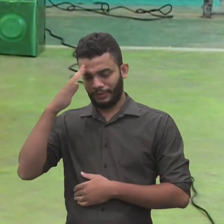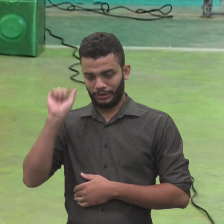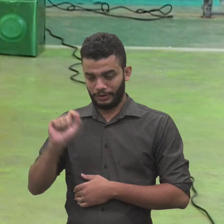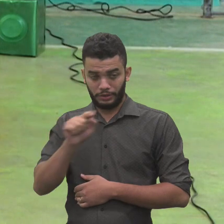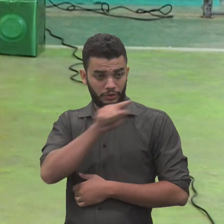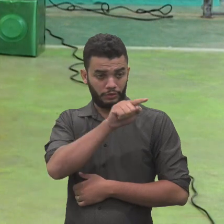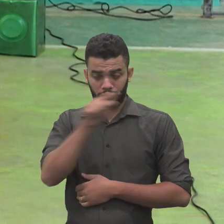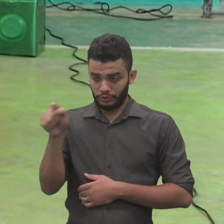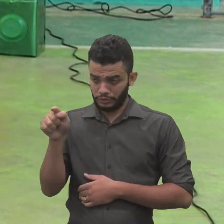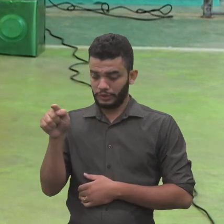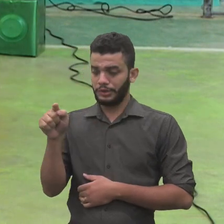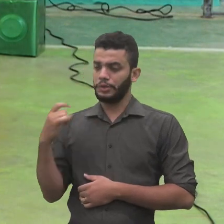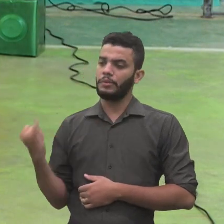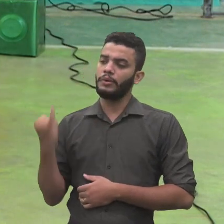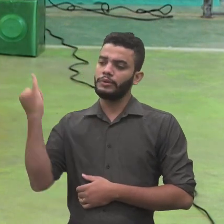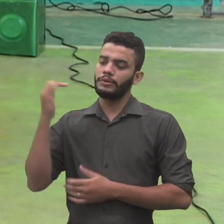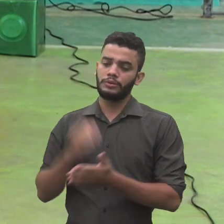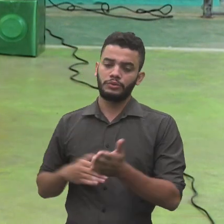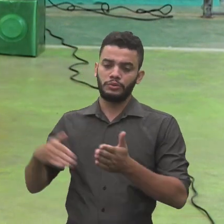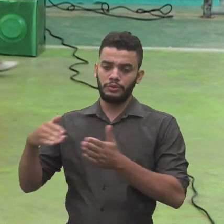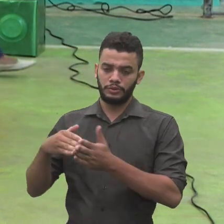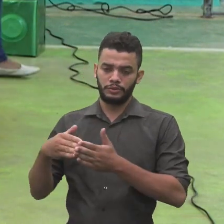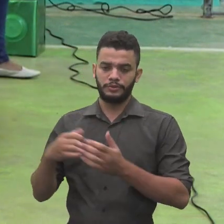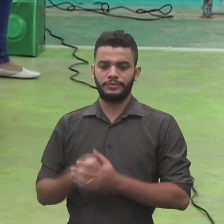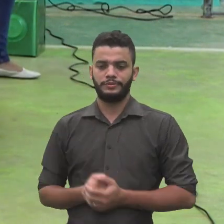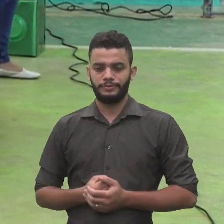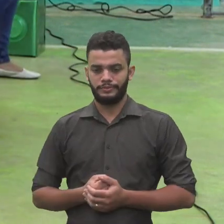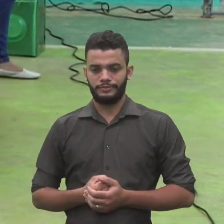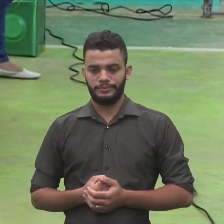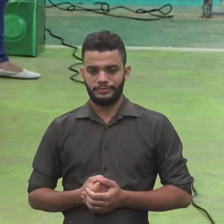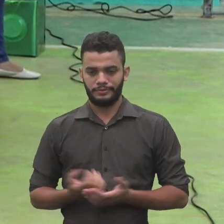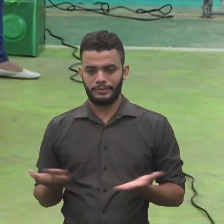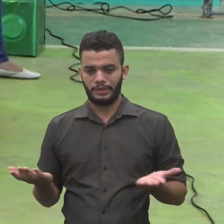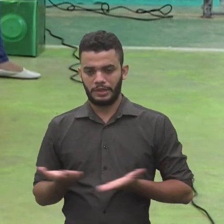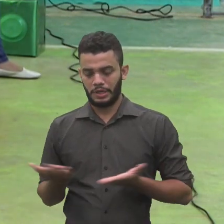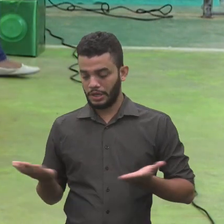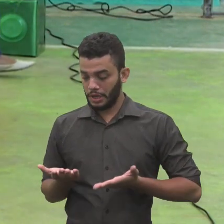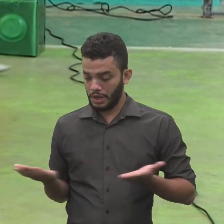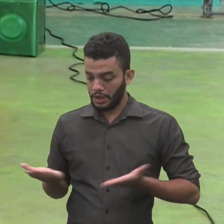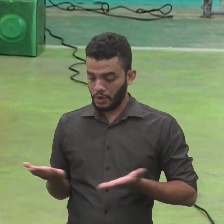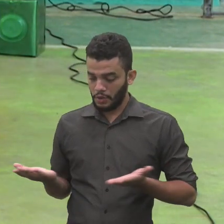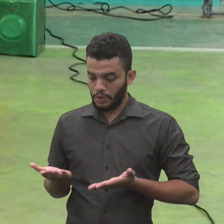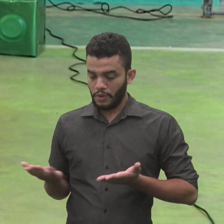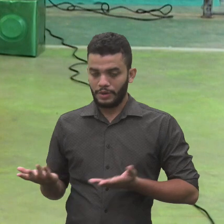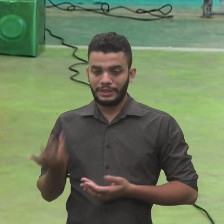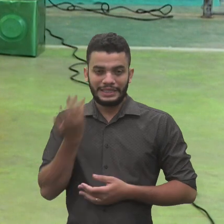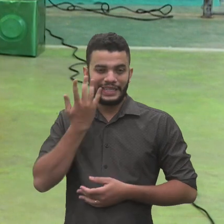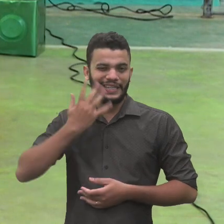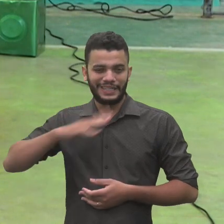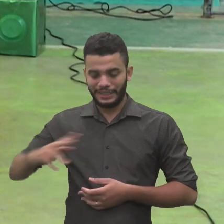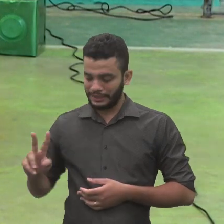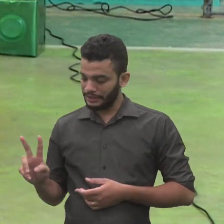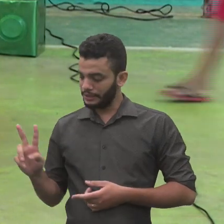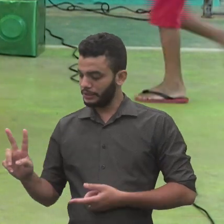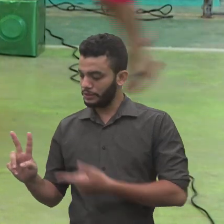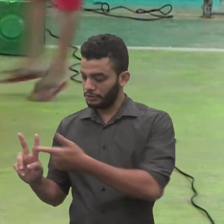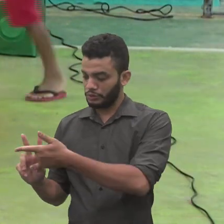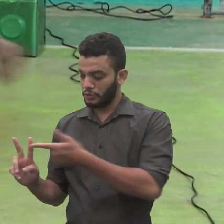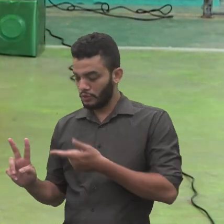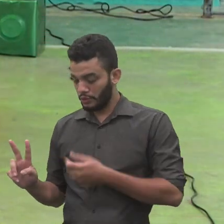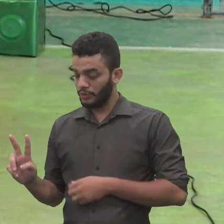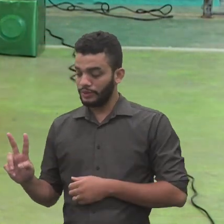somos importantes. Os intérpretes de Libras, o João e o Matheus Augusto, vão representar.